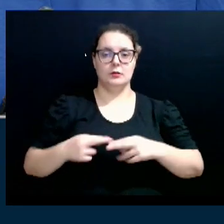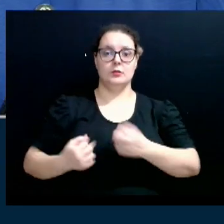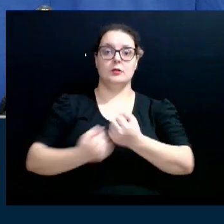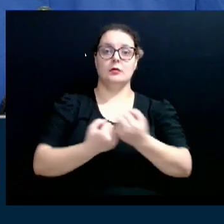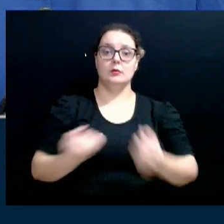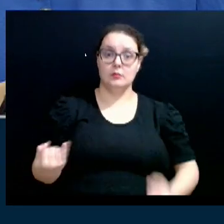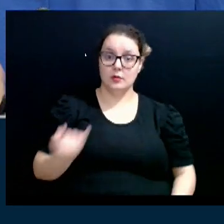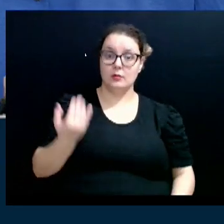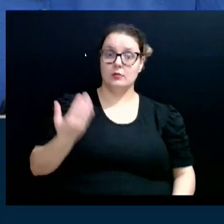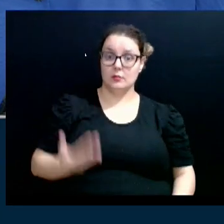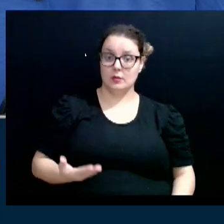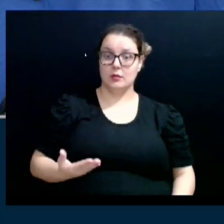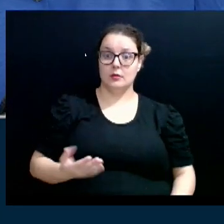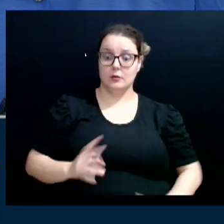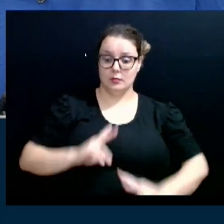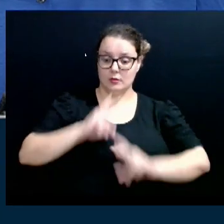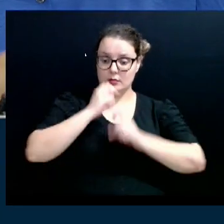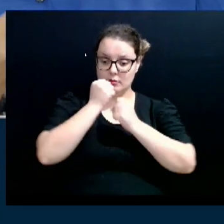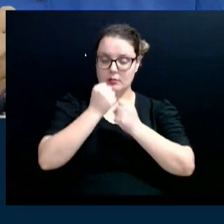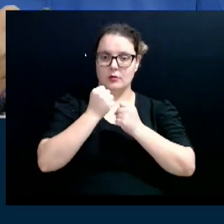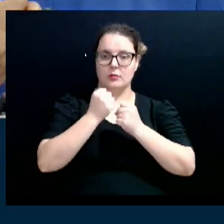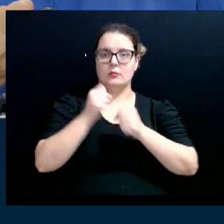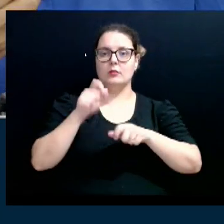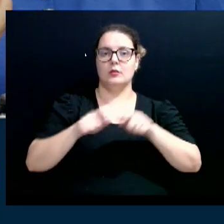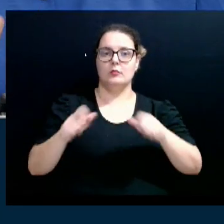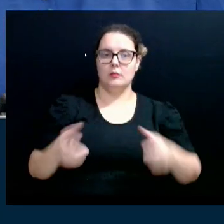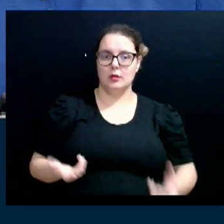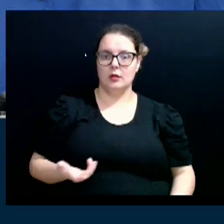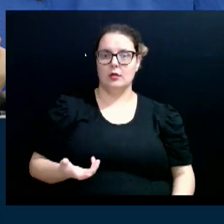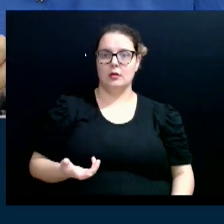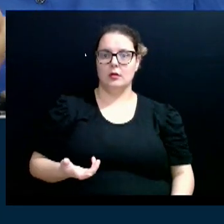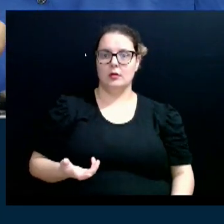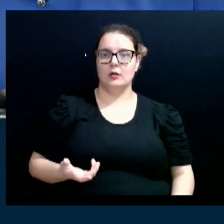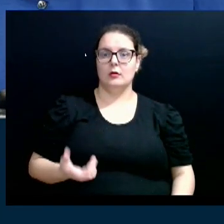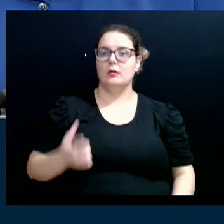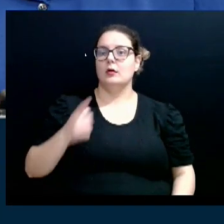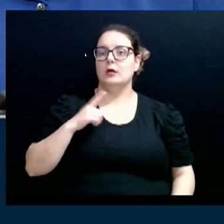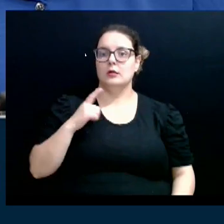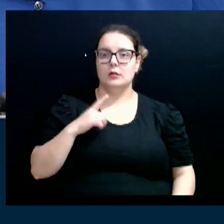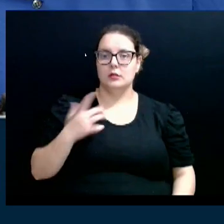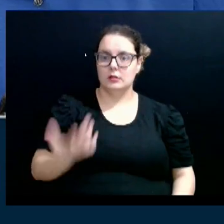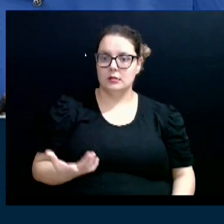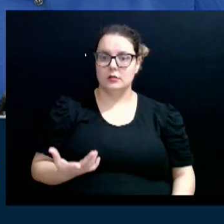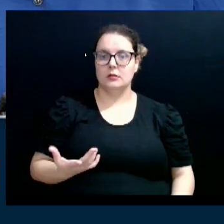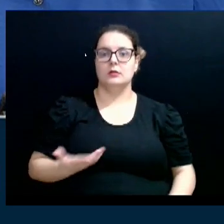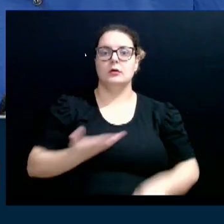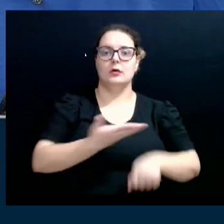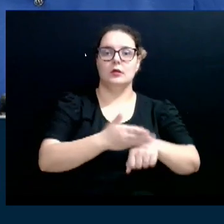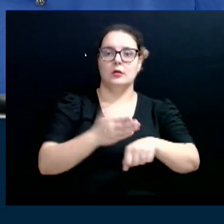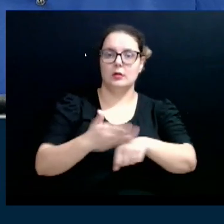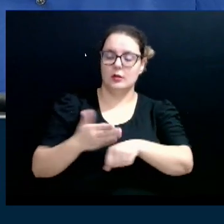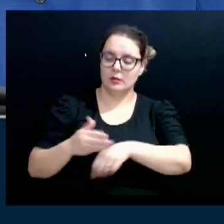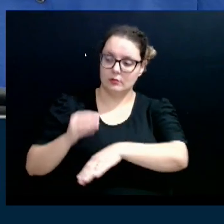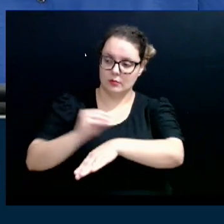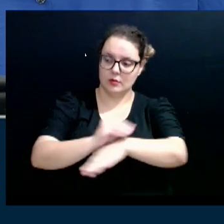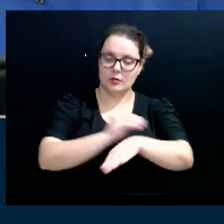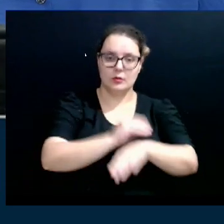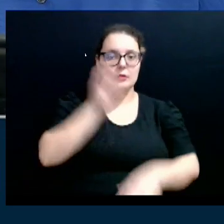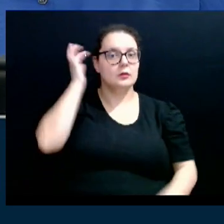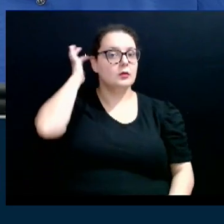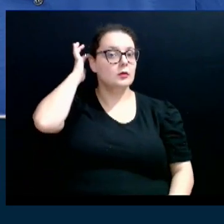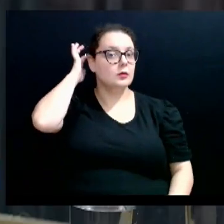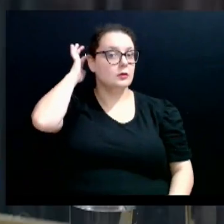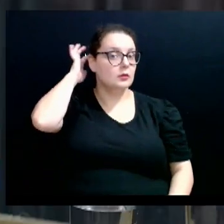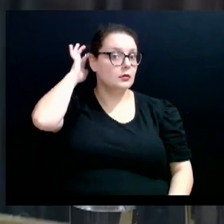no fortalecimento daquelas pessoas que têm esse exercício de cuidar. Sim, é